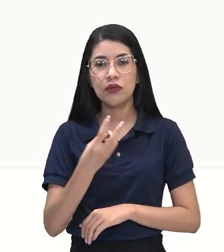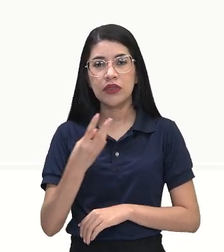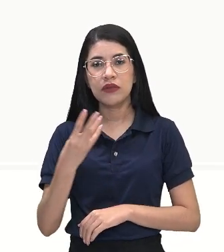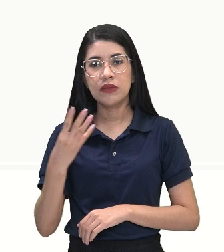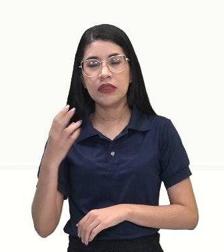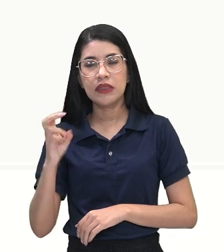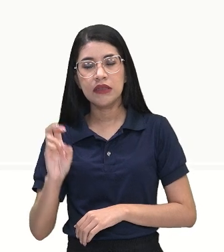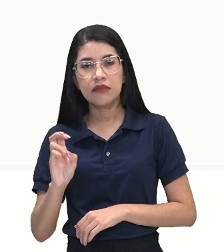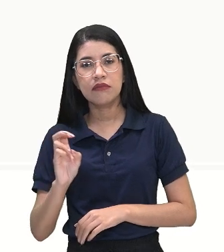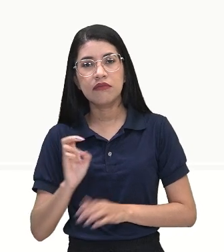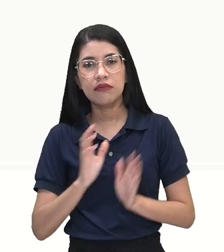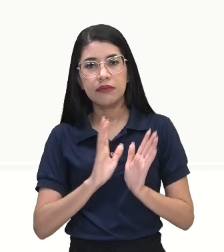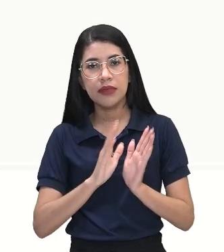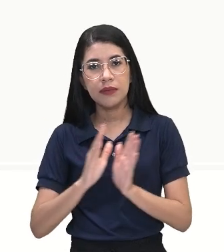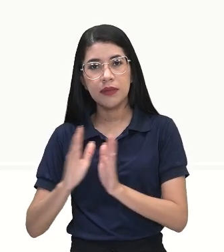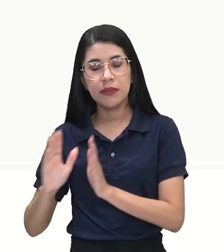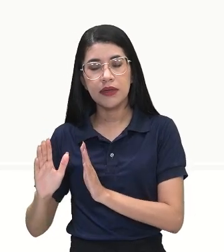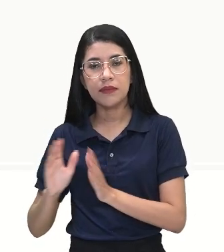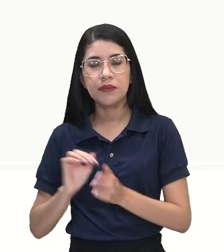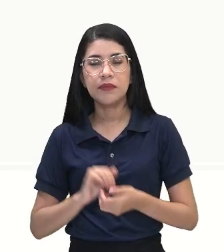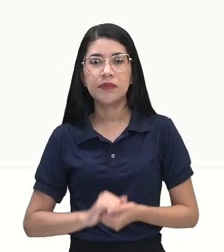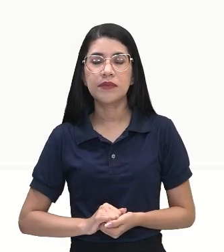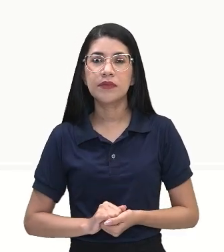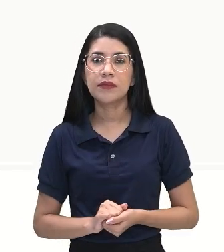tá? Números naturais, é claro.